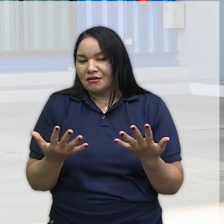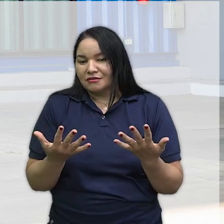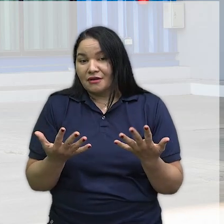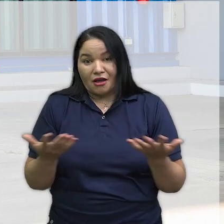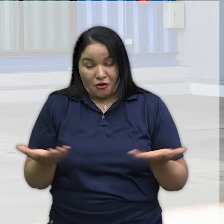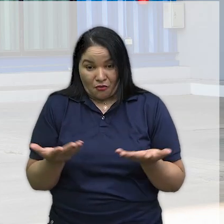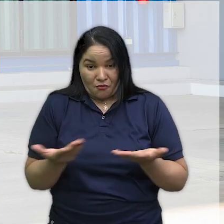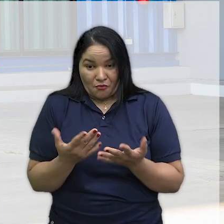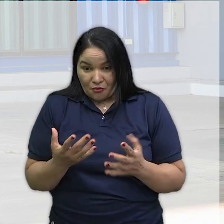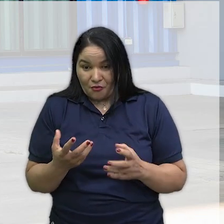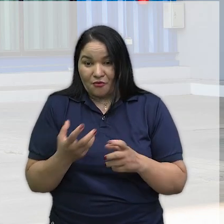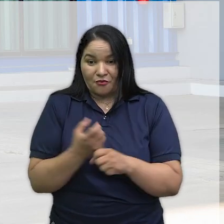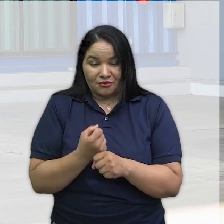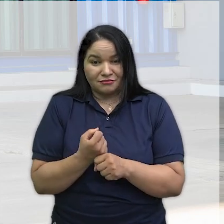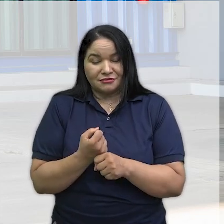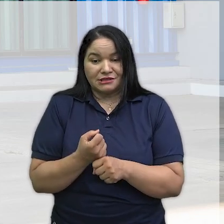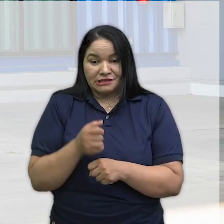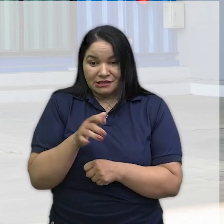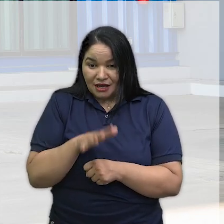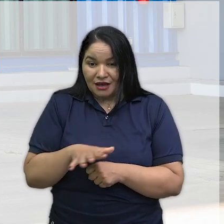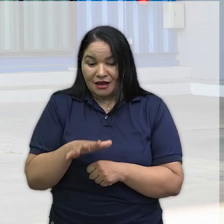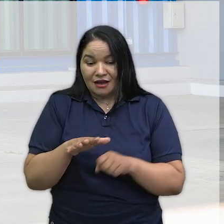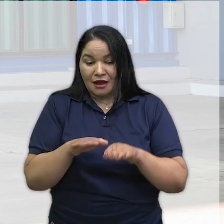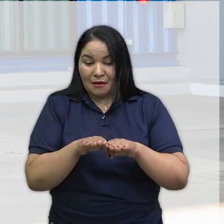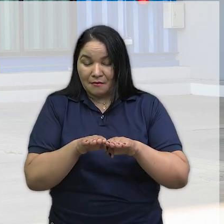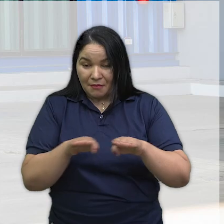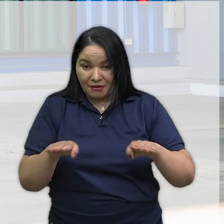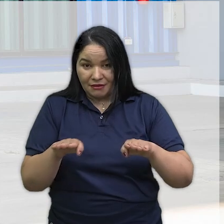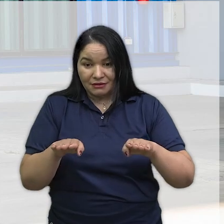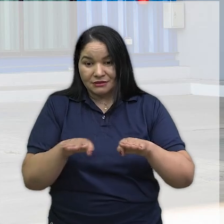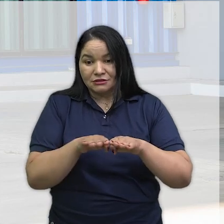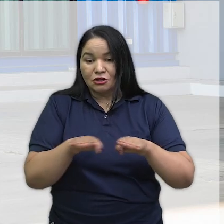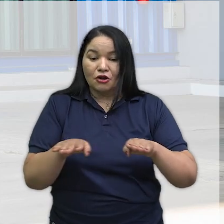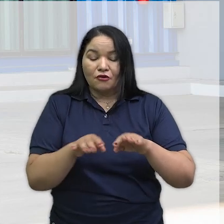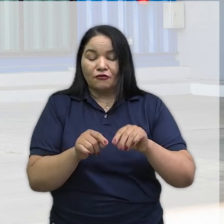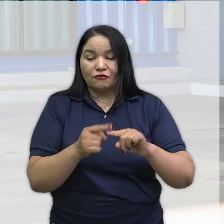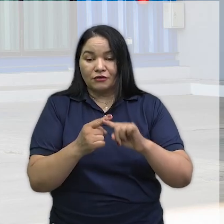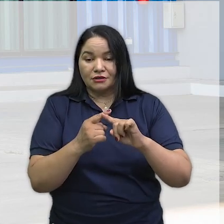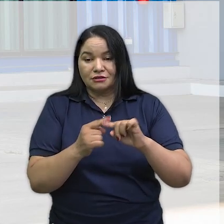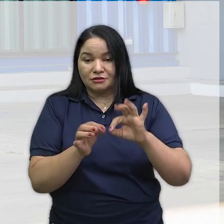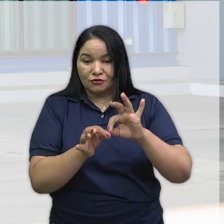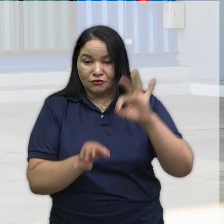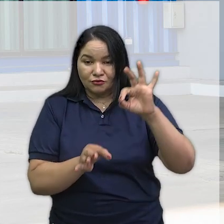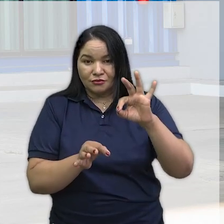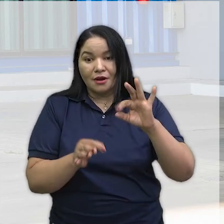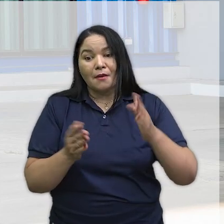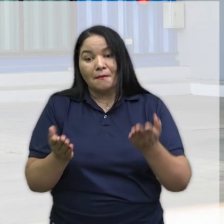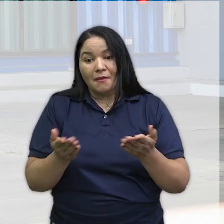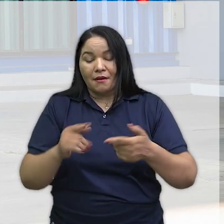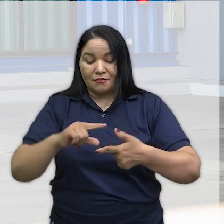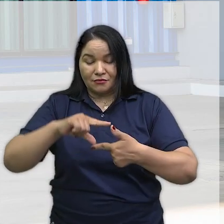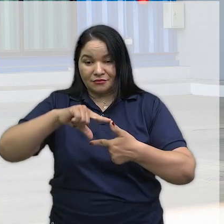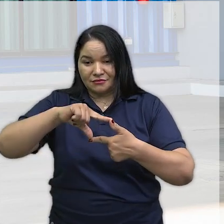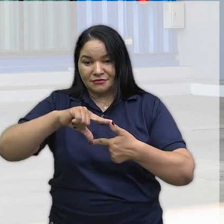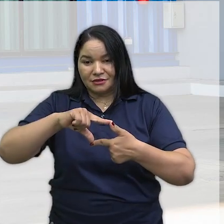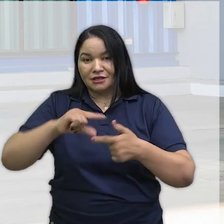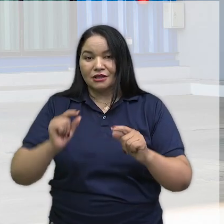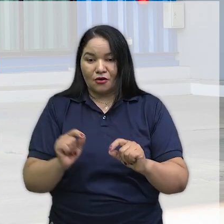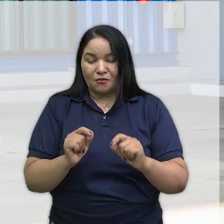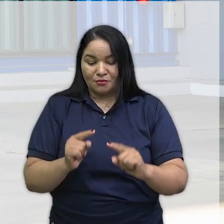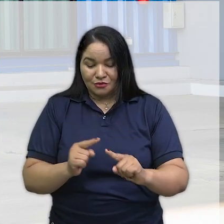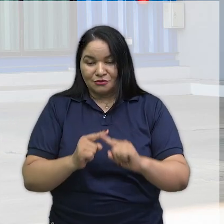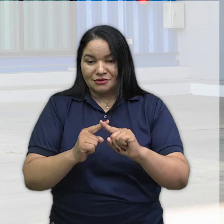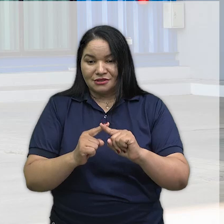área da base vezes a altura. Mas, nesse caso, é um retângulo. Então, basta multiplicar aí essas 3 dimensões: